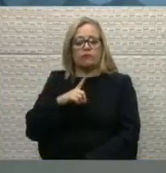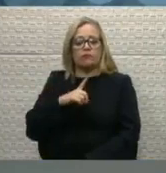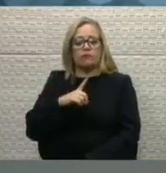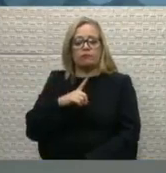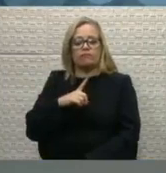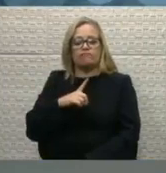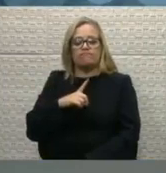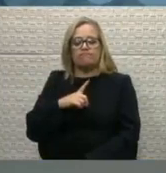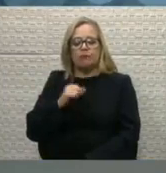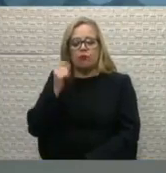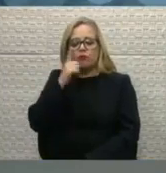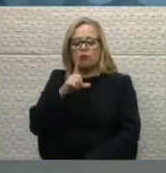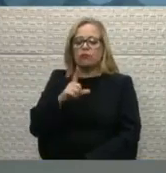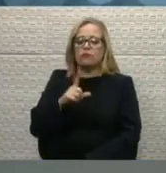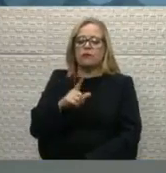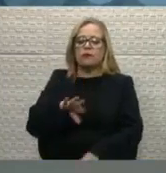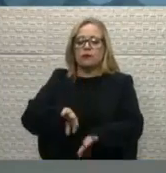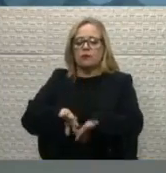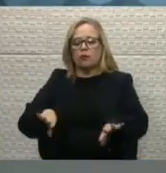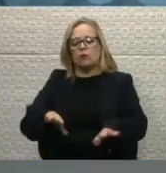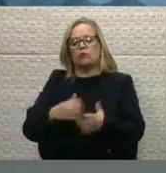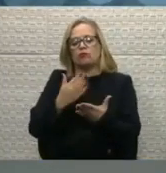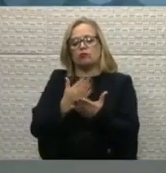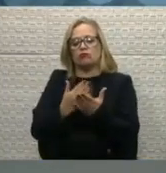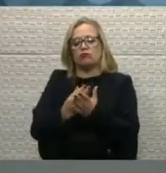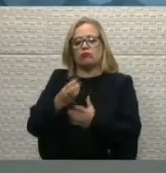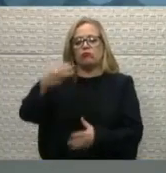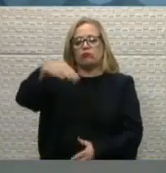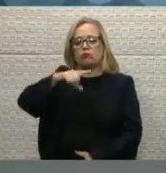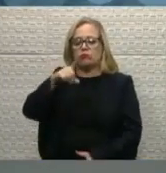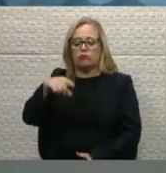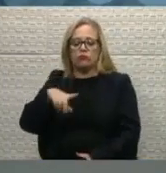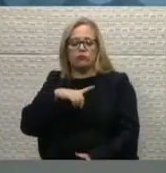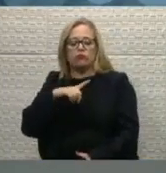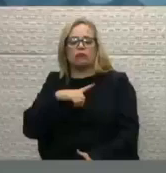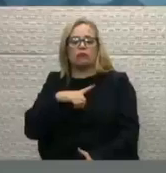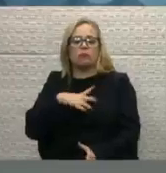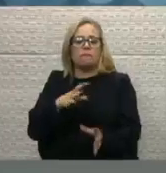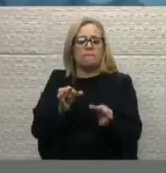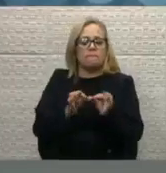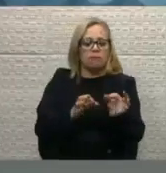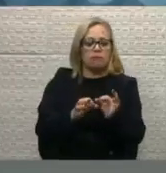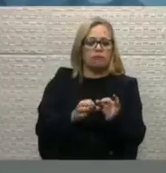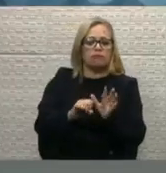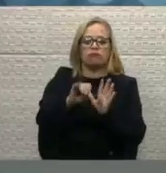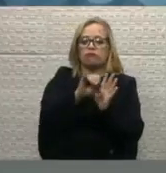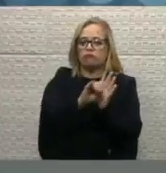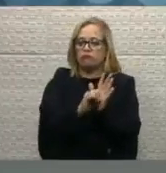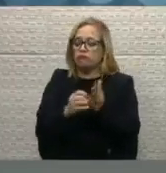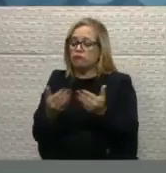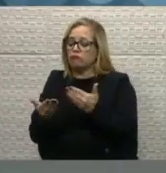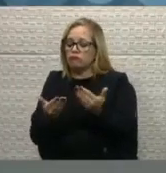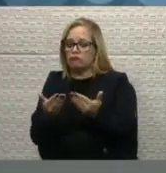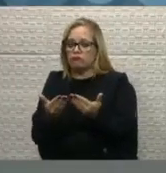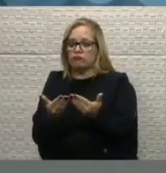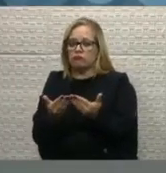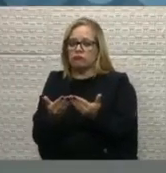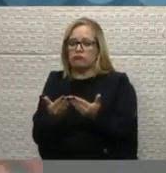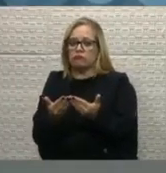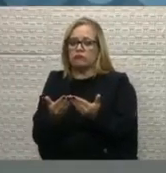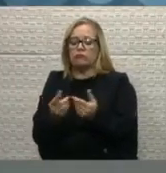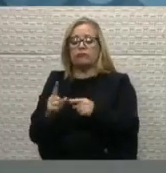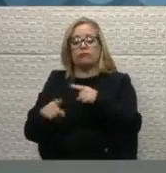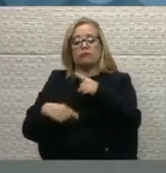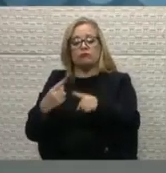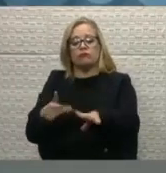separadamente quando nós estudamos as matrizes. Então, eu tenho um procedimento via determinante para avaliar autovalor,